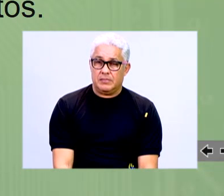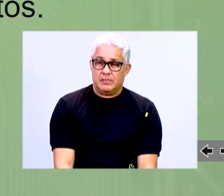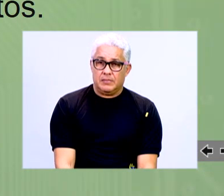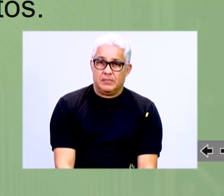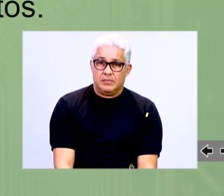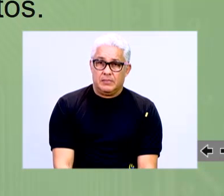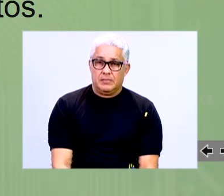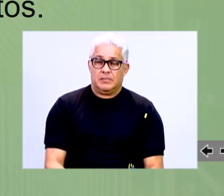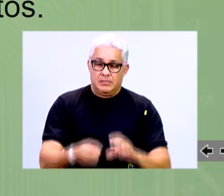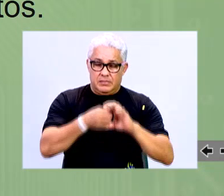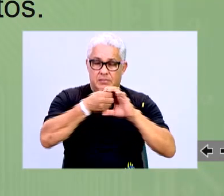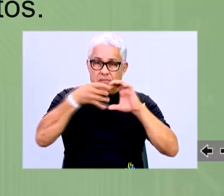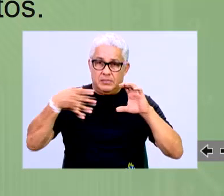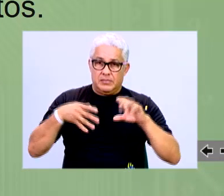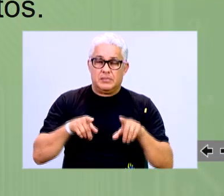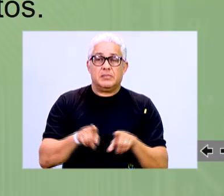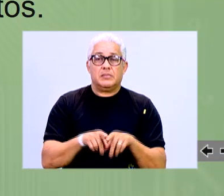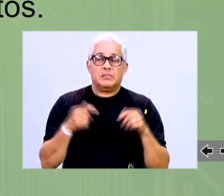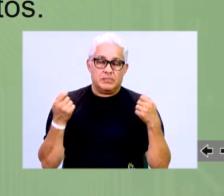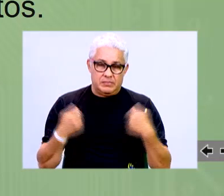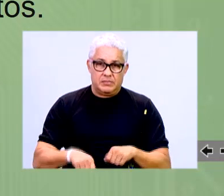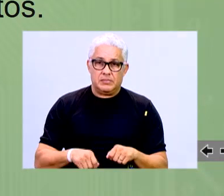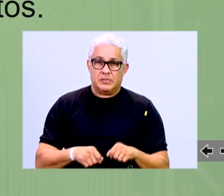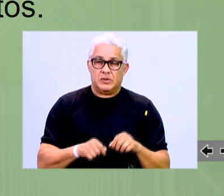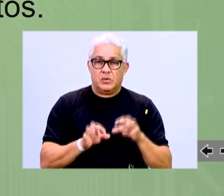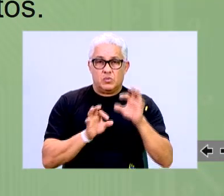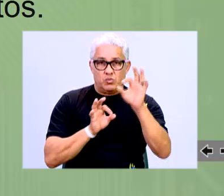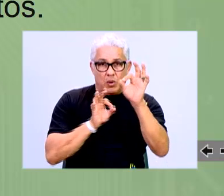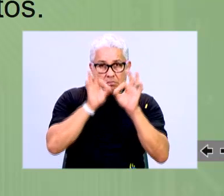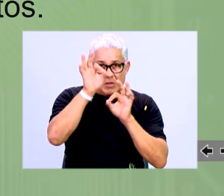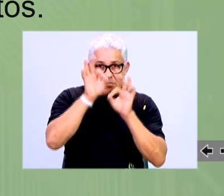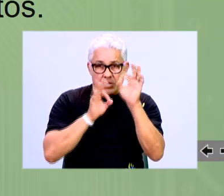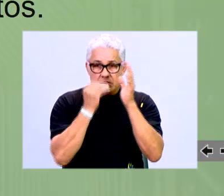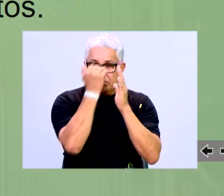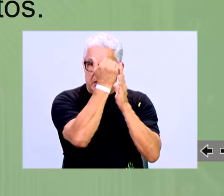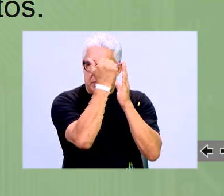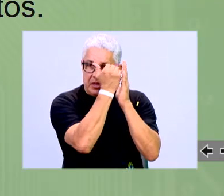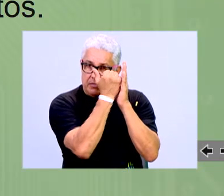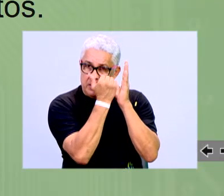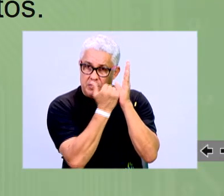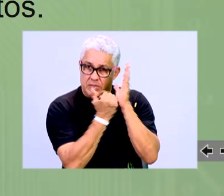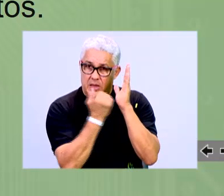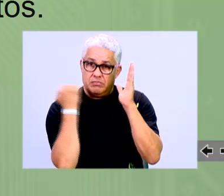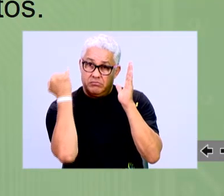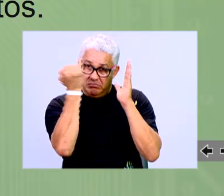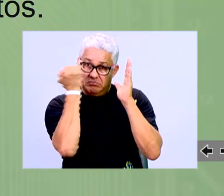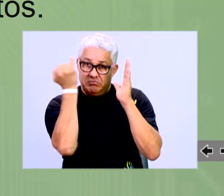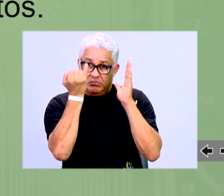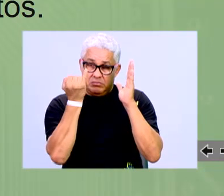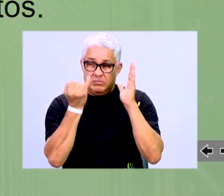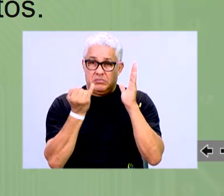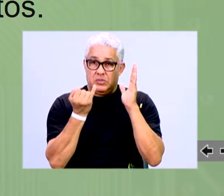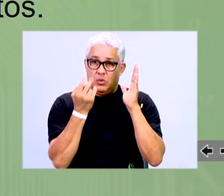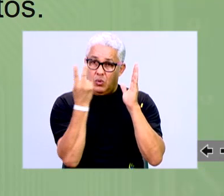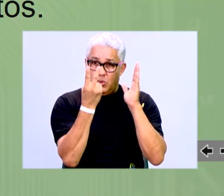Outras características. Ele deve ser ordenável, por estabilidade ou importância, ou